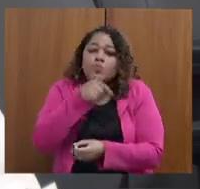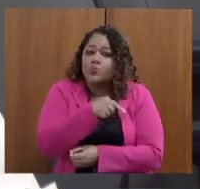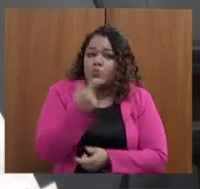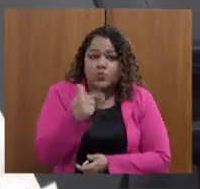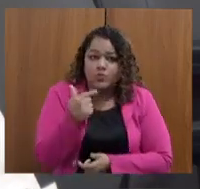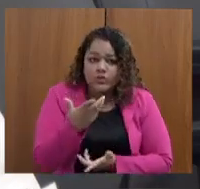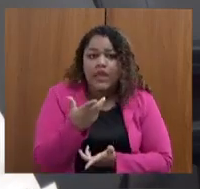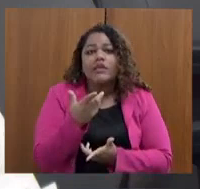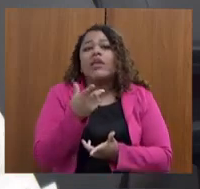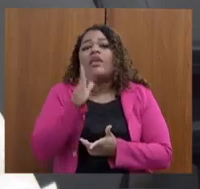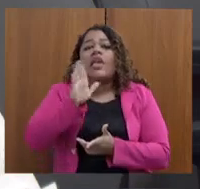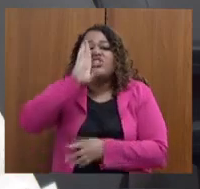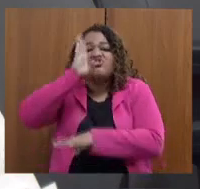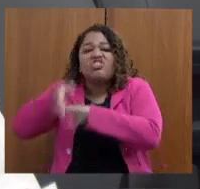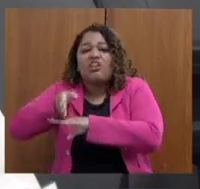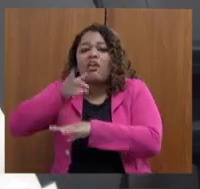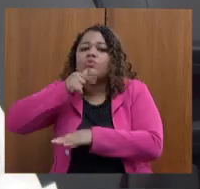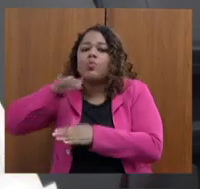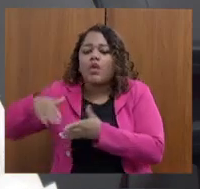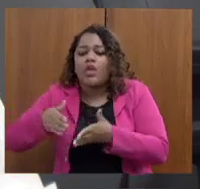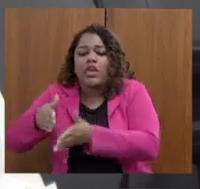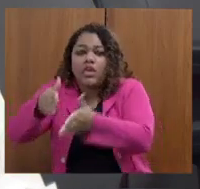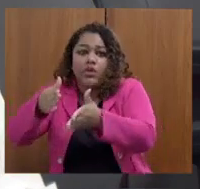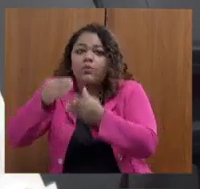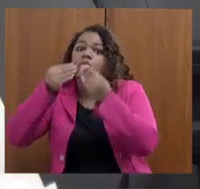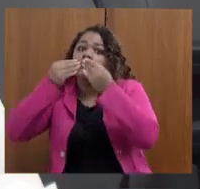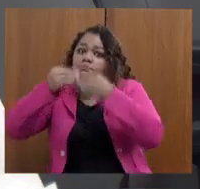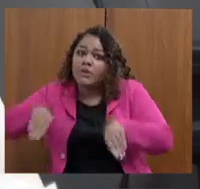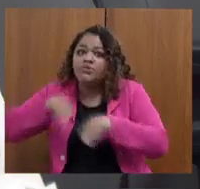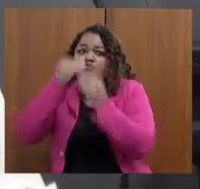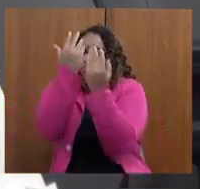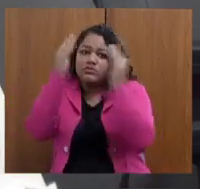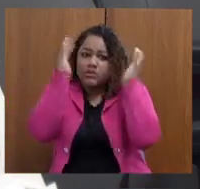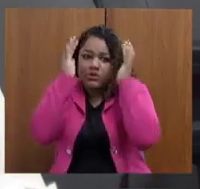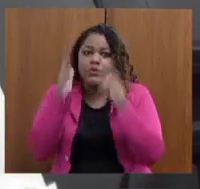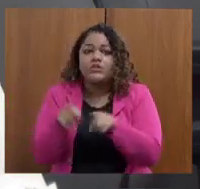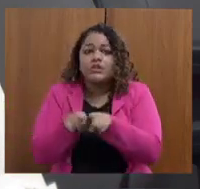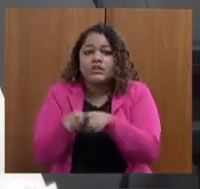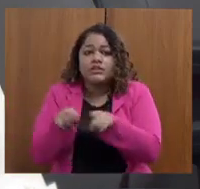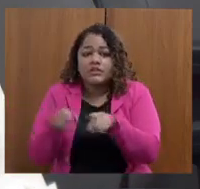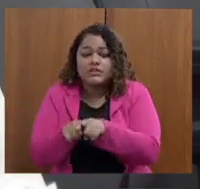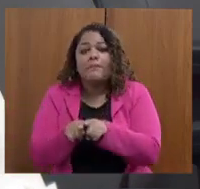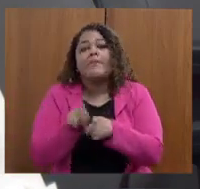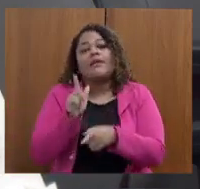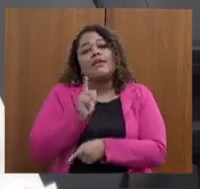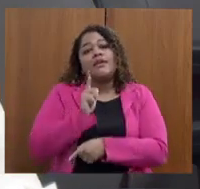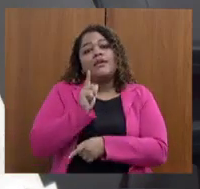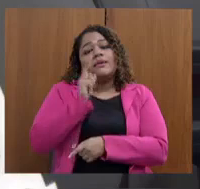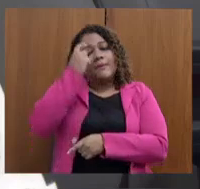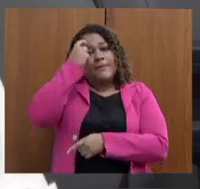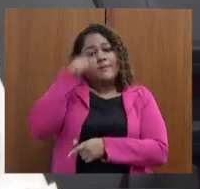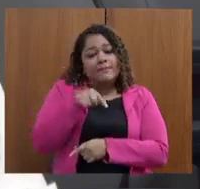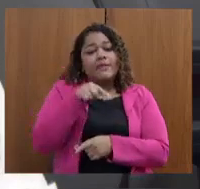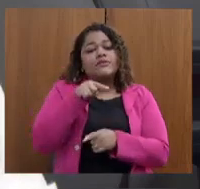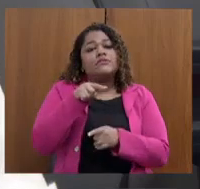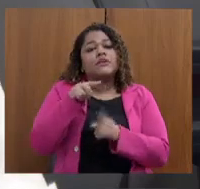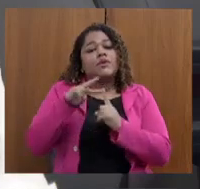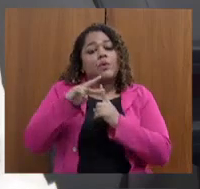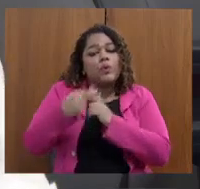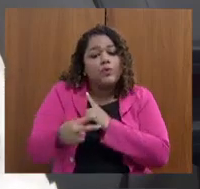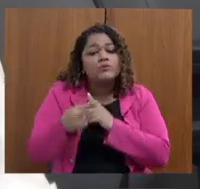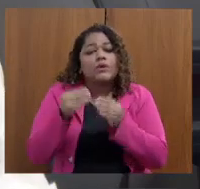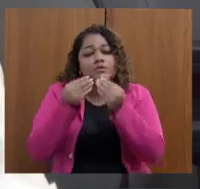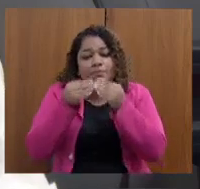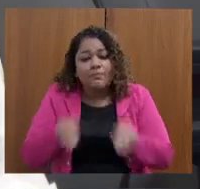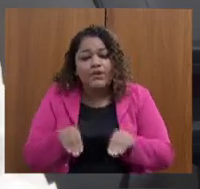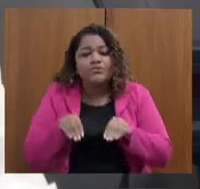graves e tem consequências na área da saúde também como Minas Gerais seu terceiro estado que mais gasta com doenças advindas da